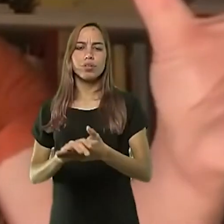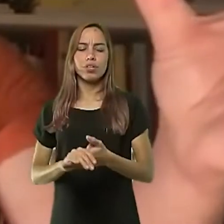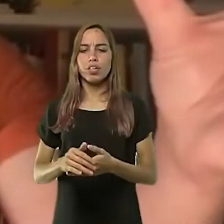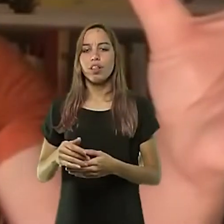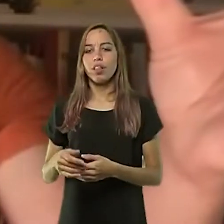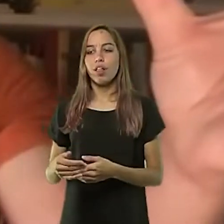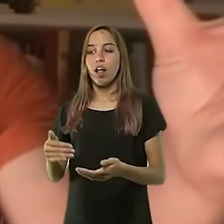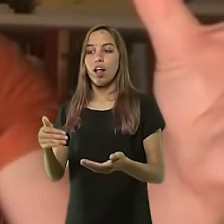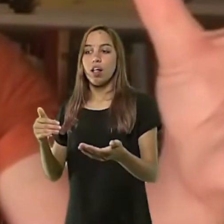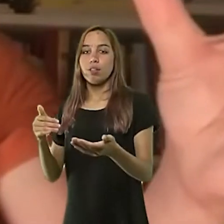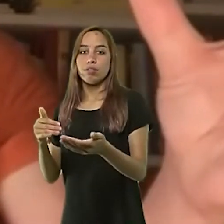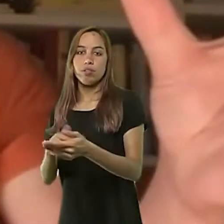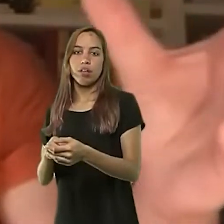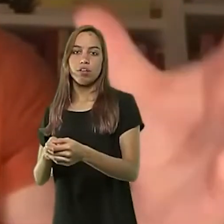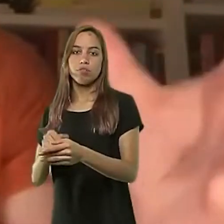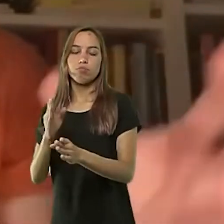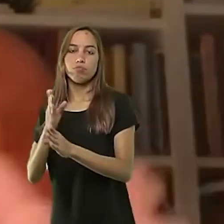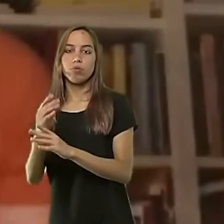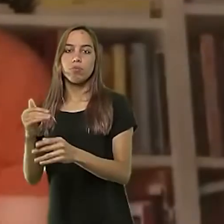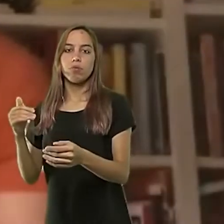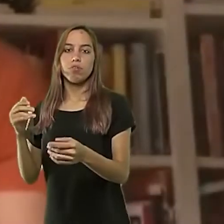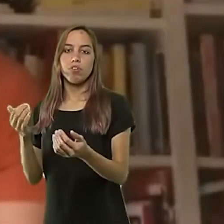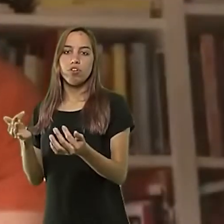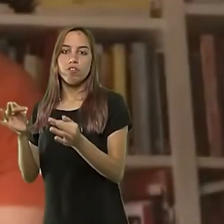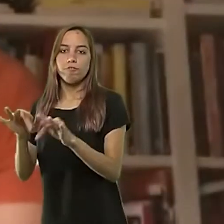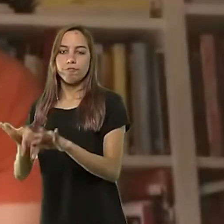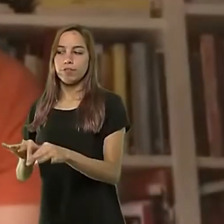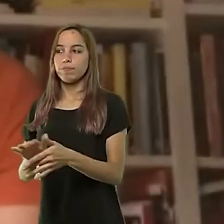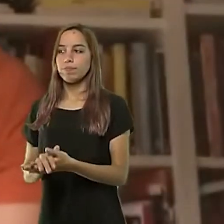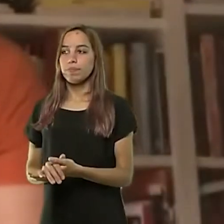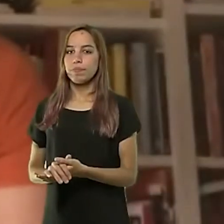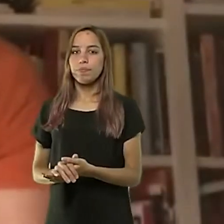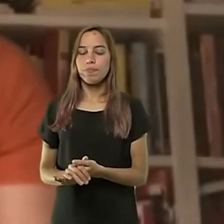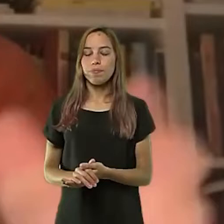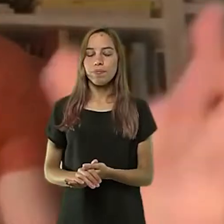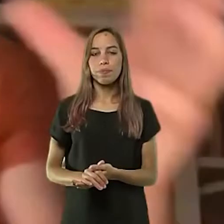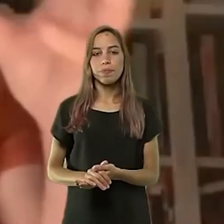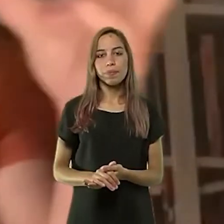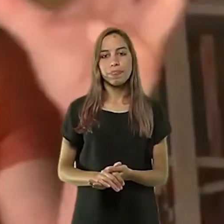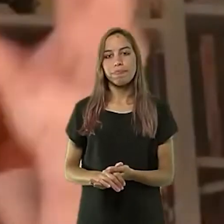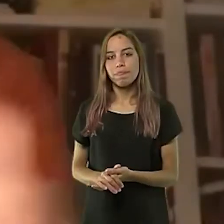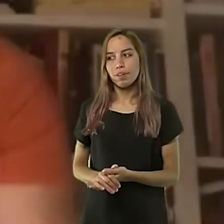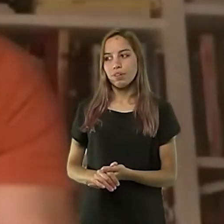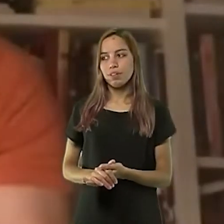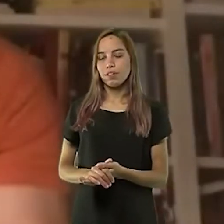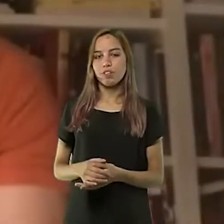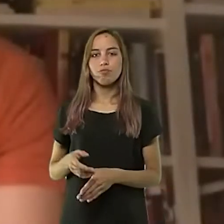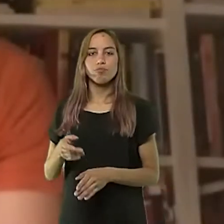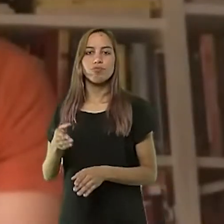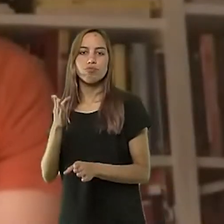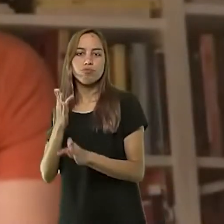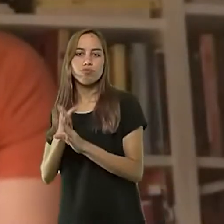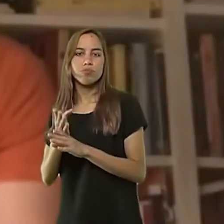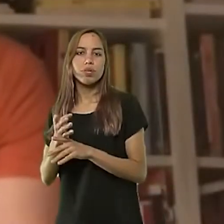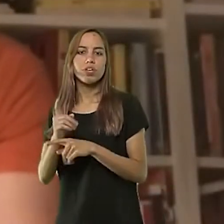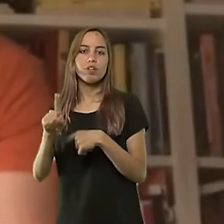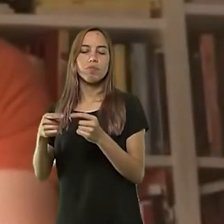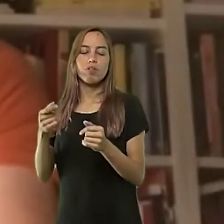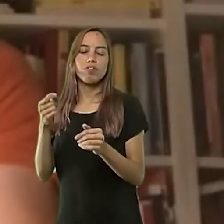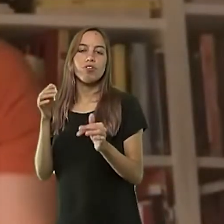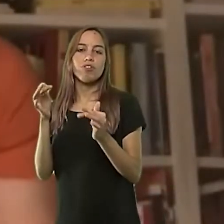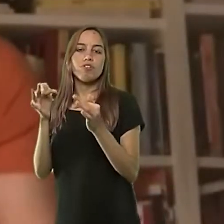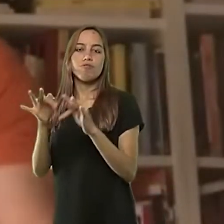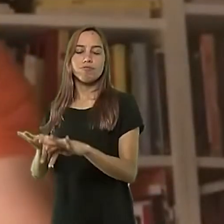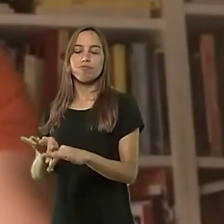final e a segunda etapa basicamente é escrever o fim, e, portanto acabo por ter aqui as mesmas noções